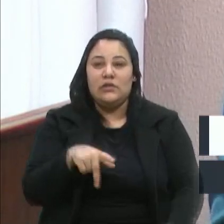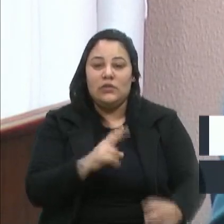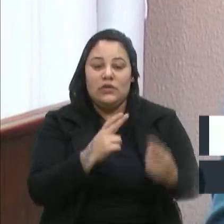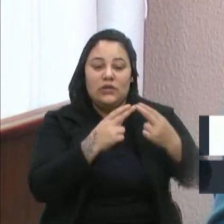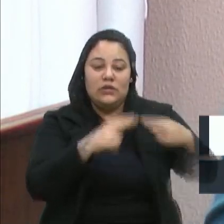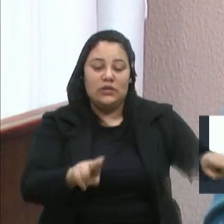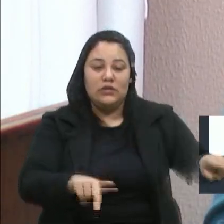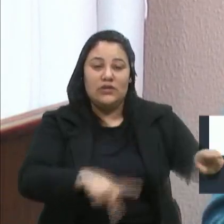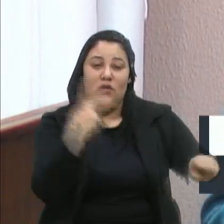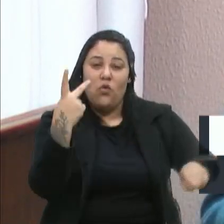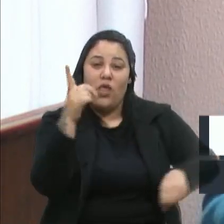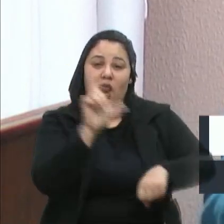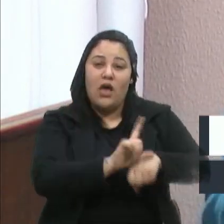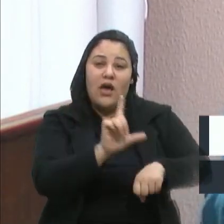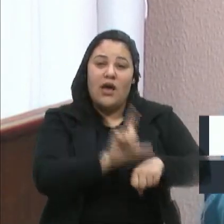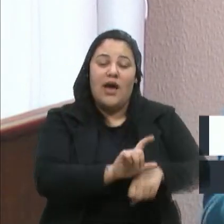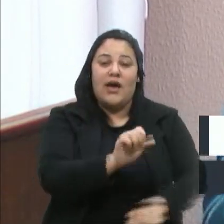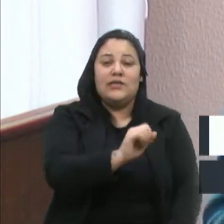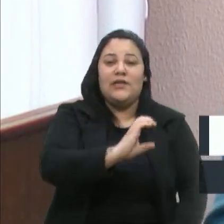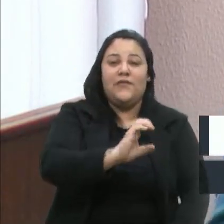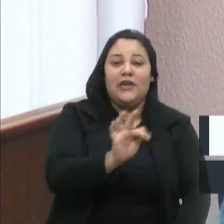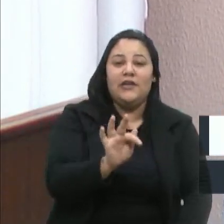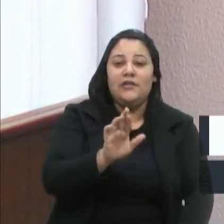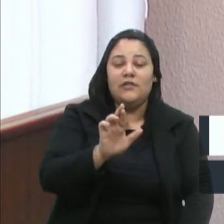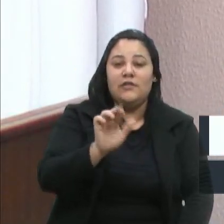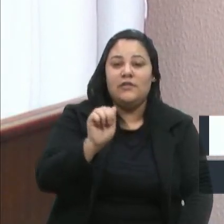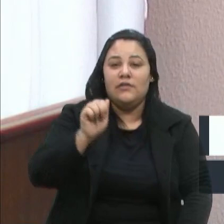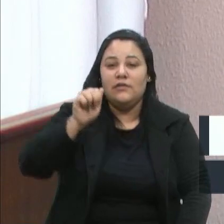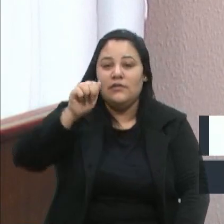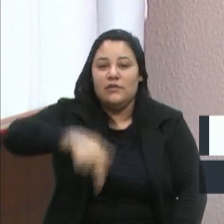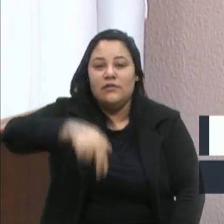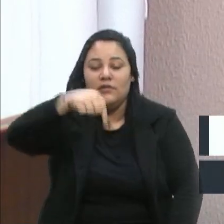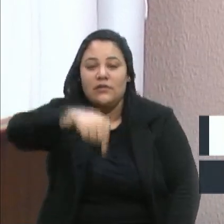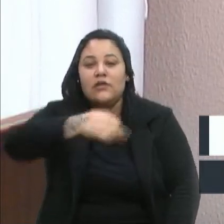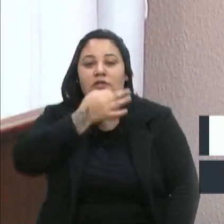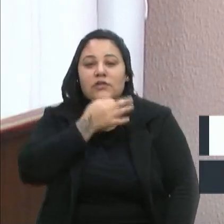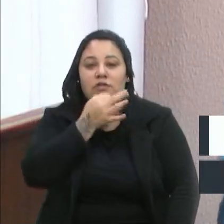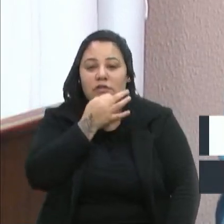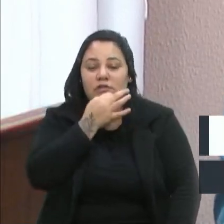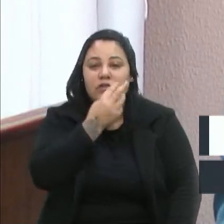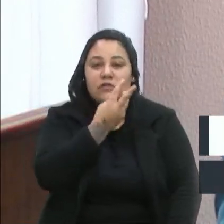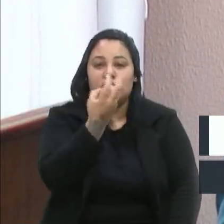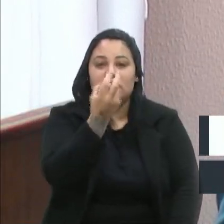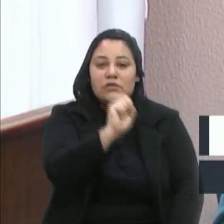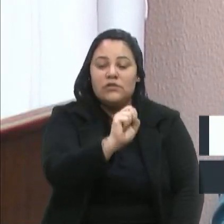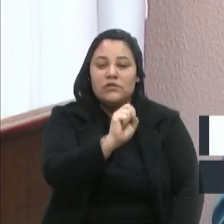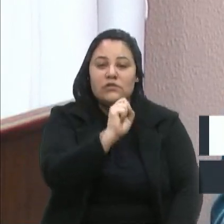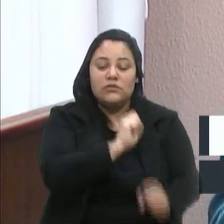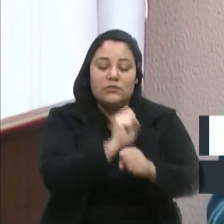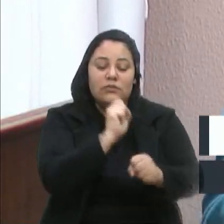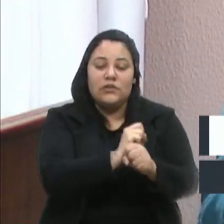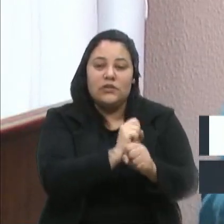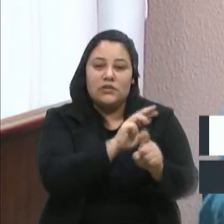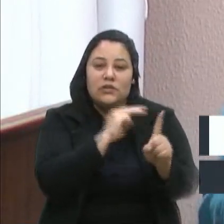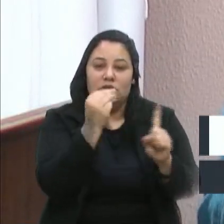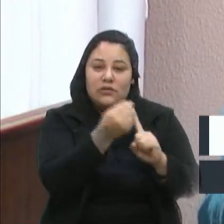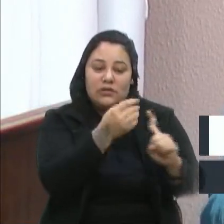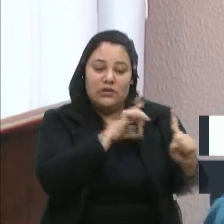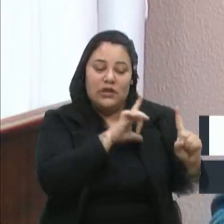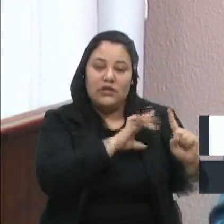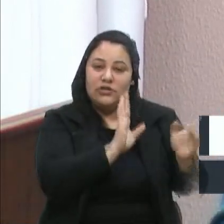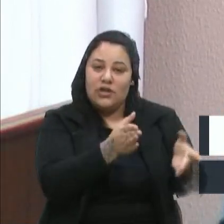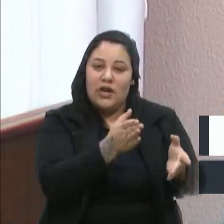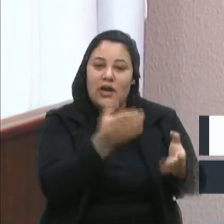da Acefran, em Caxias do Sul. 34 anos no mercado tem essa empresa, e eu quero parabenizar